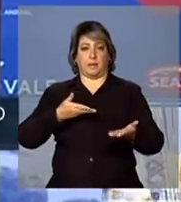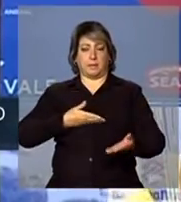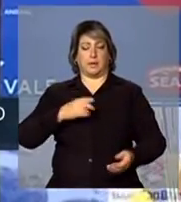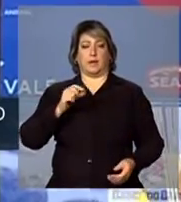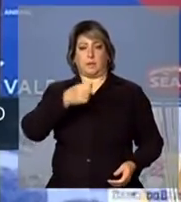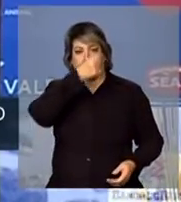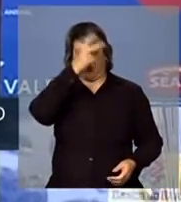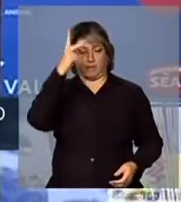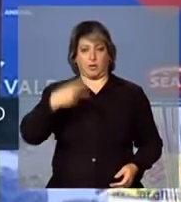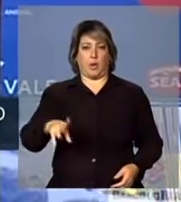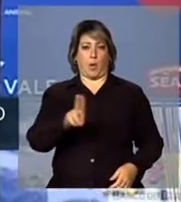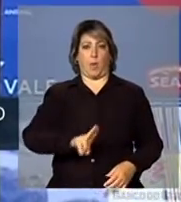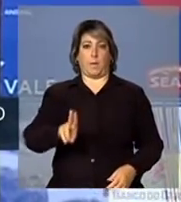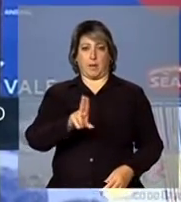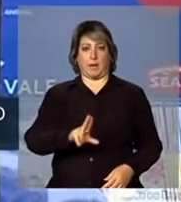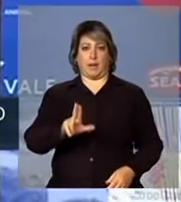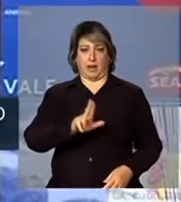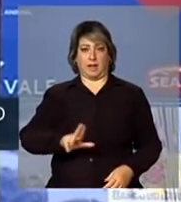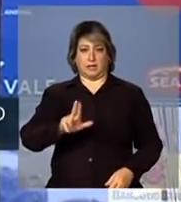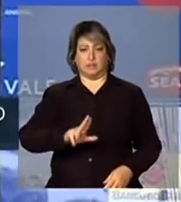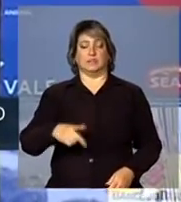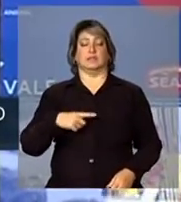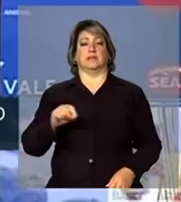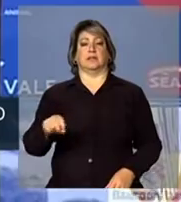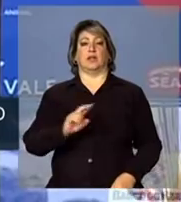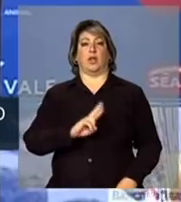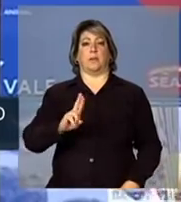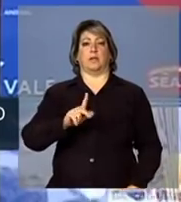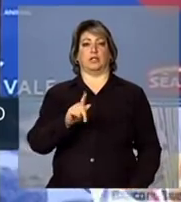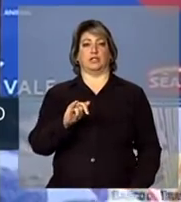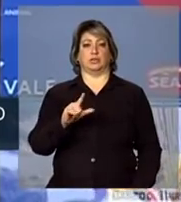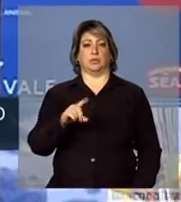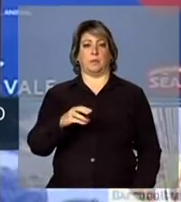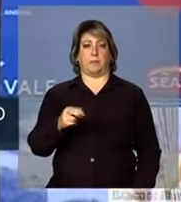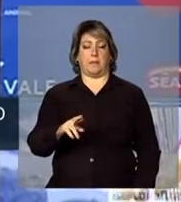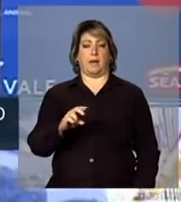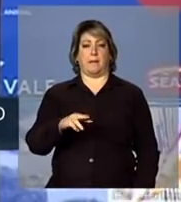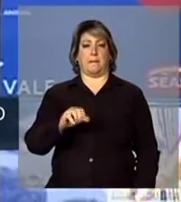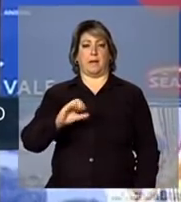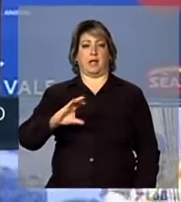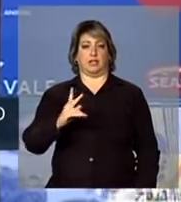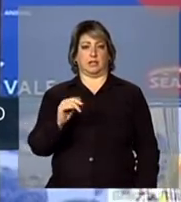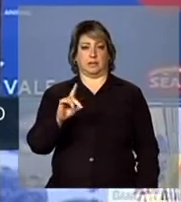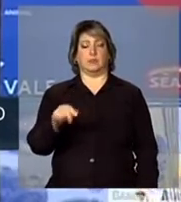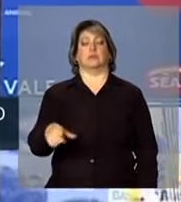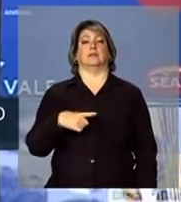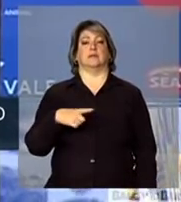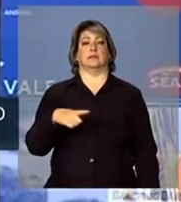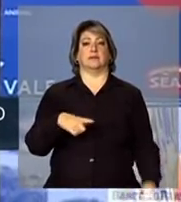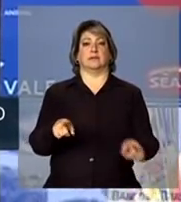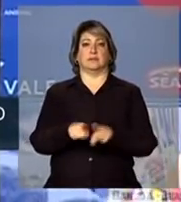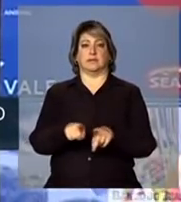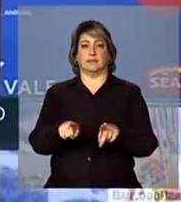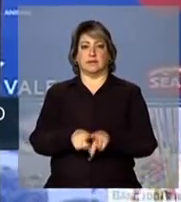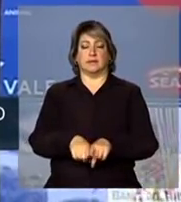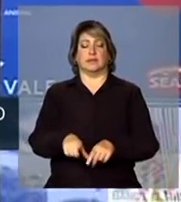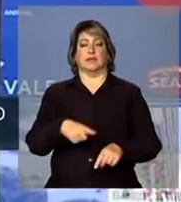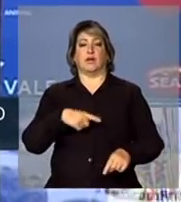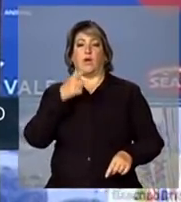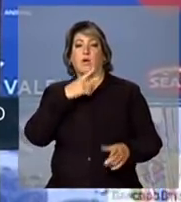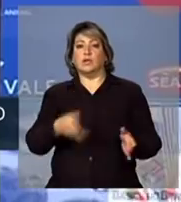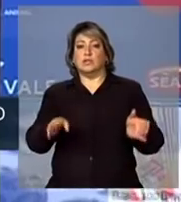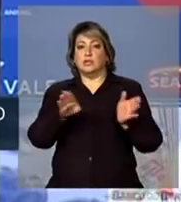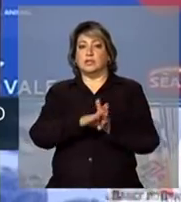presente, Gilmar Machado, somamos forças para que o gasoduto chegue também àquela progressista